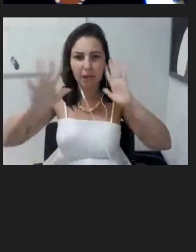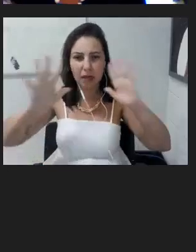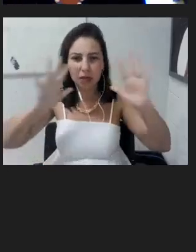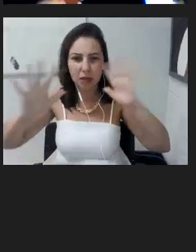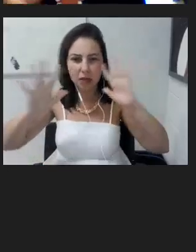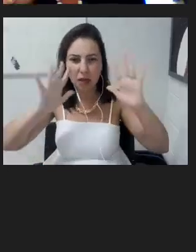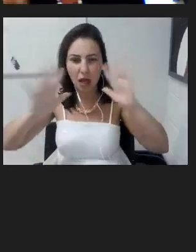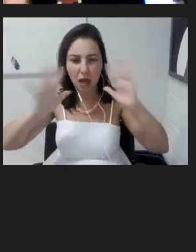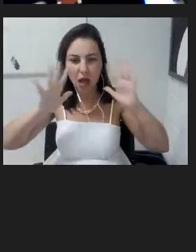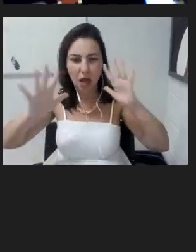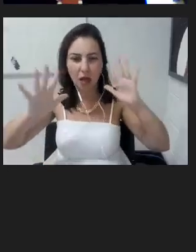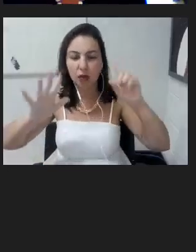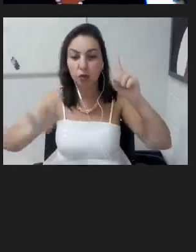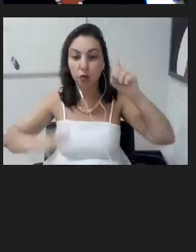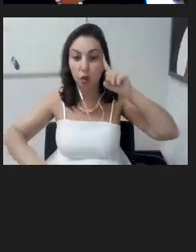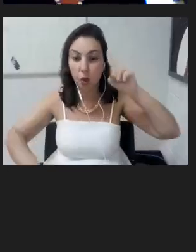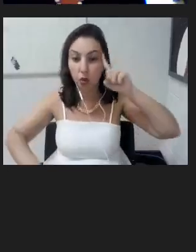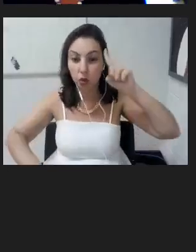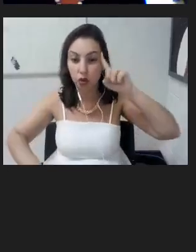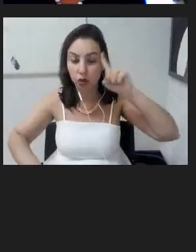no cotidiano